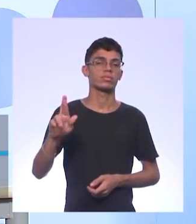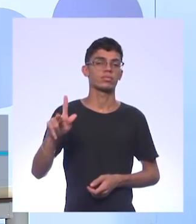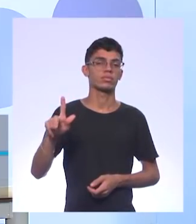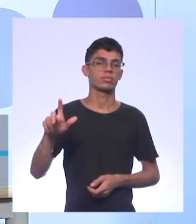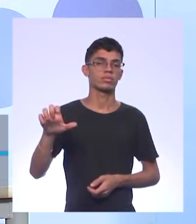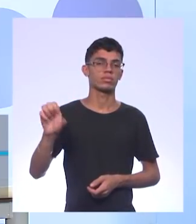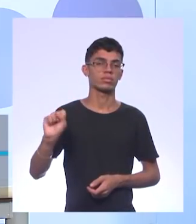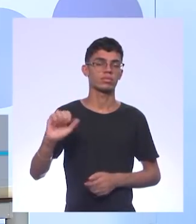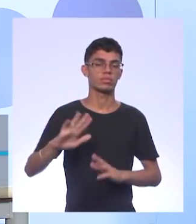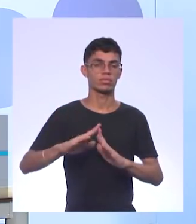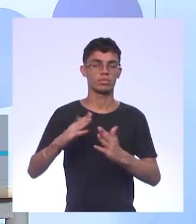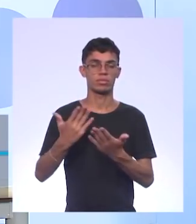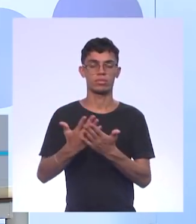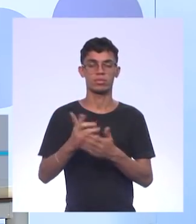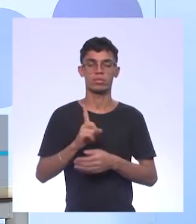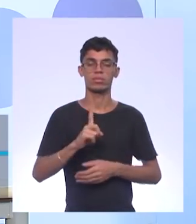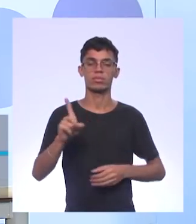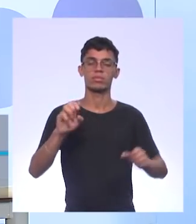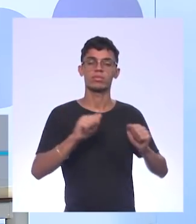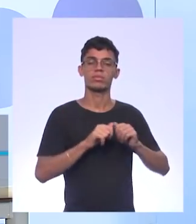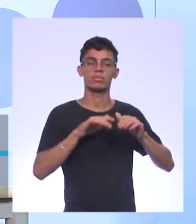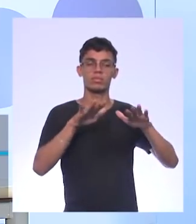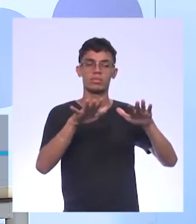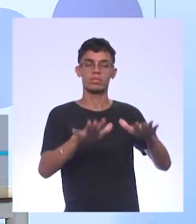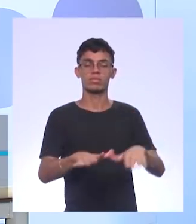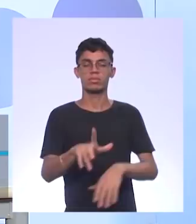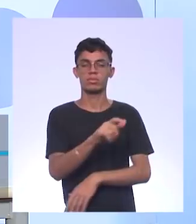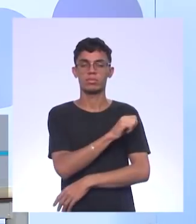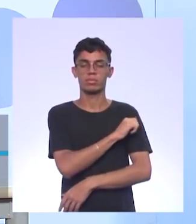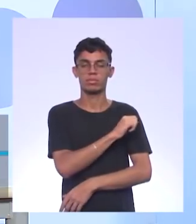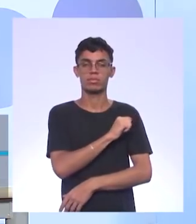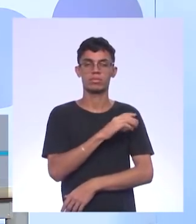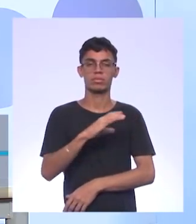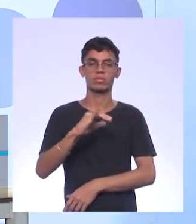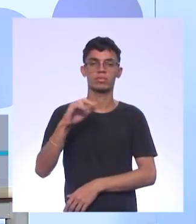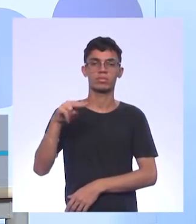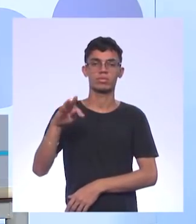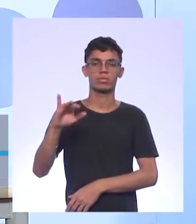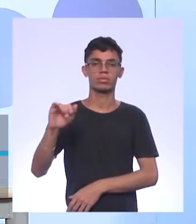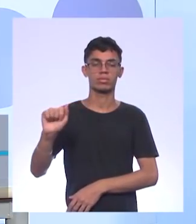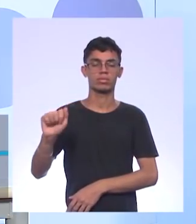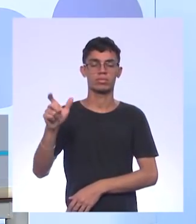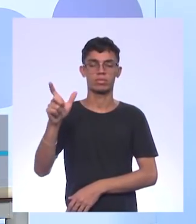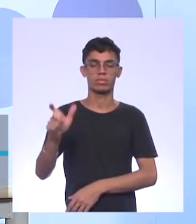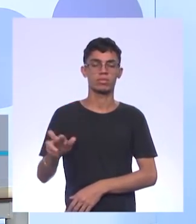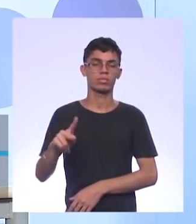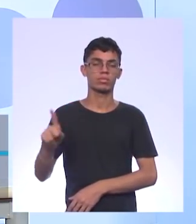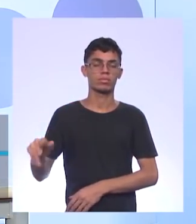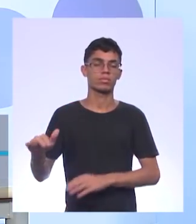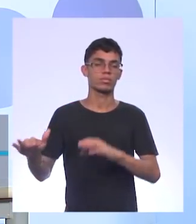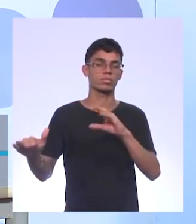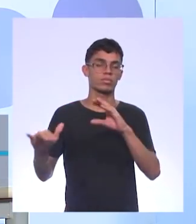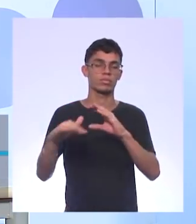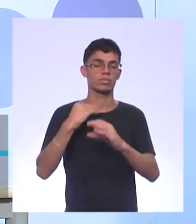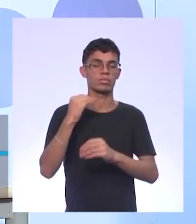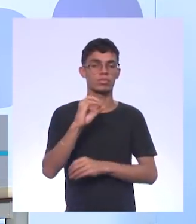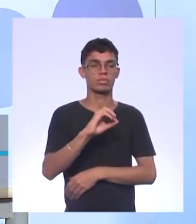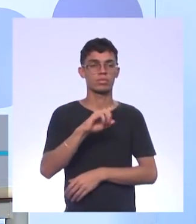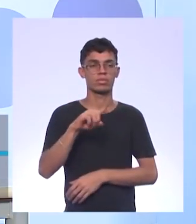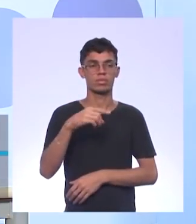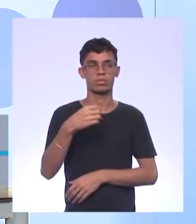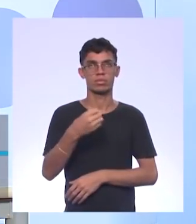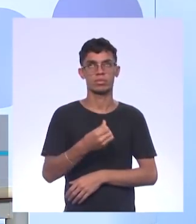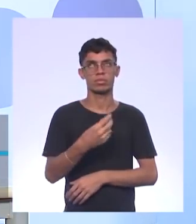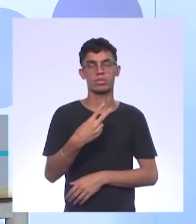Lopes Guarulhos Norte mandou a resposta da Cíntia carinho né Falando que é 0,625